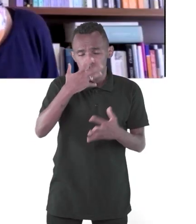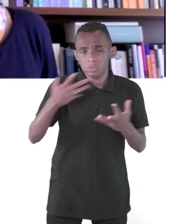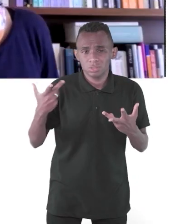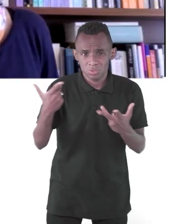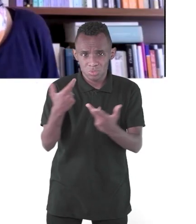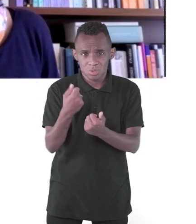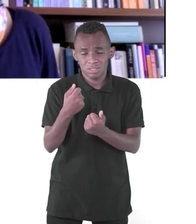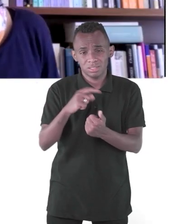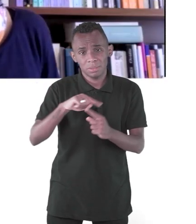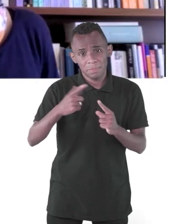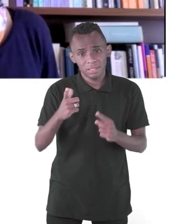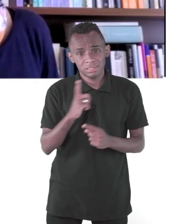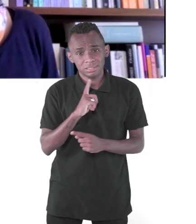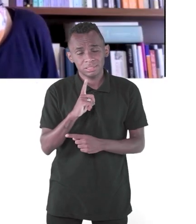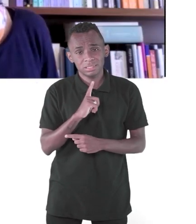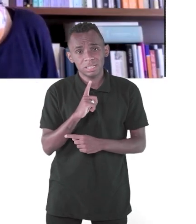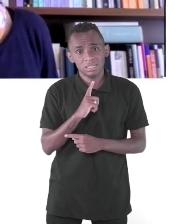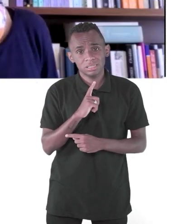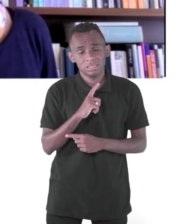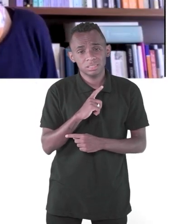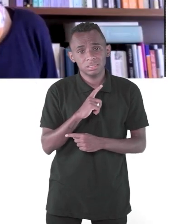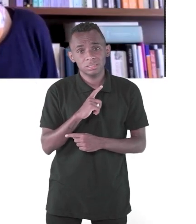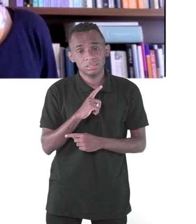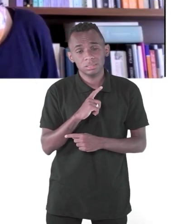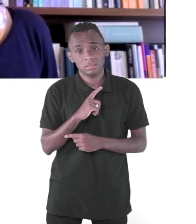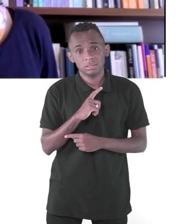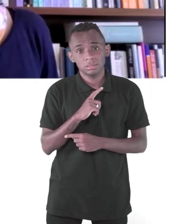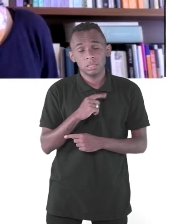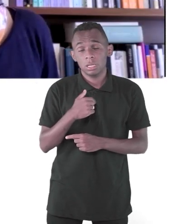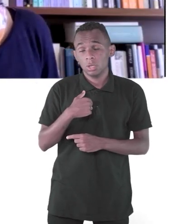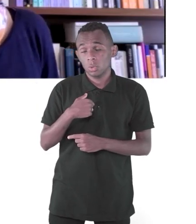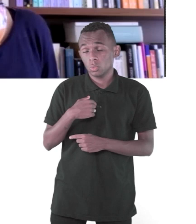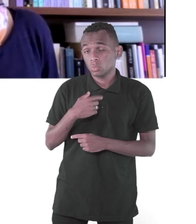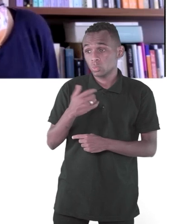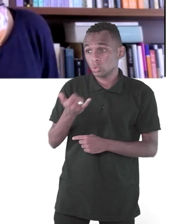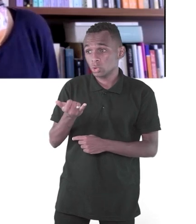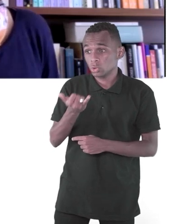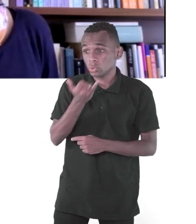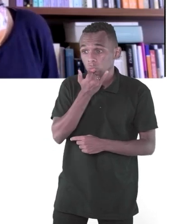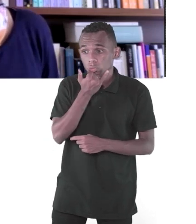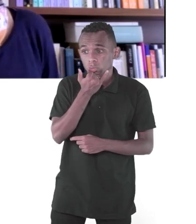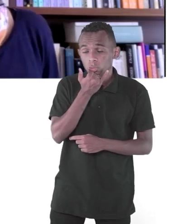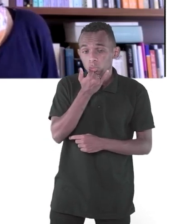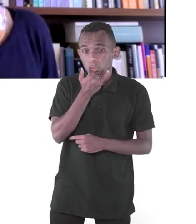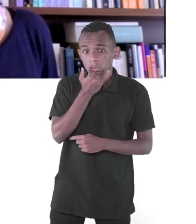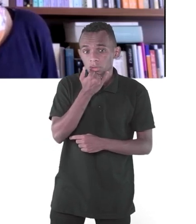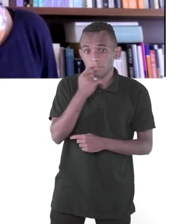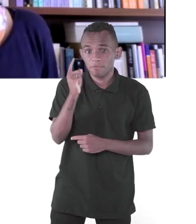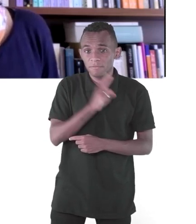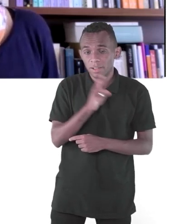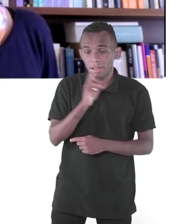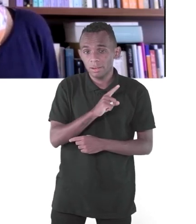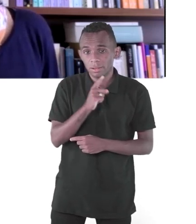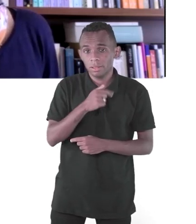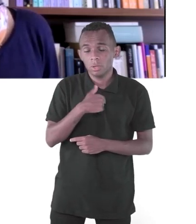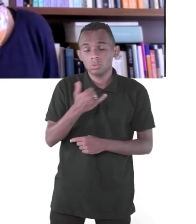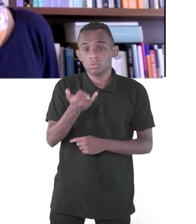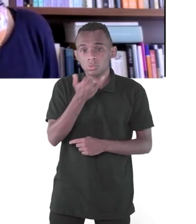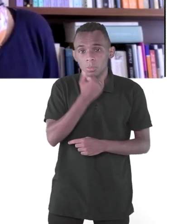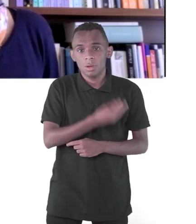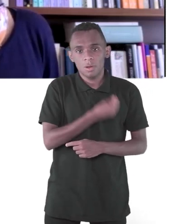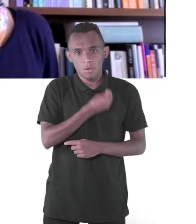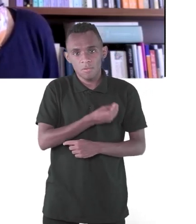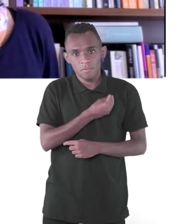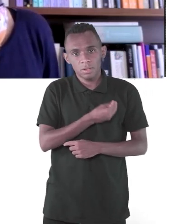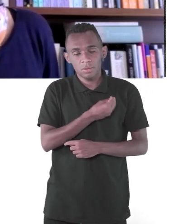tem um pouco essa Olha, até cometi esse ato falho, hein? Nossa, vou me desculpar